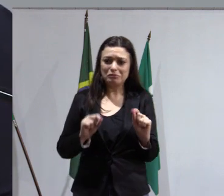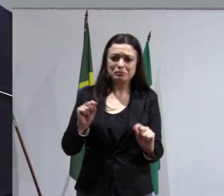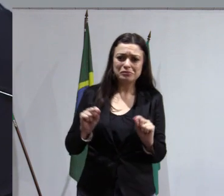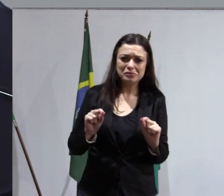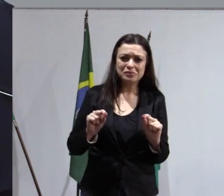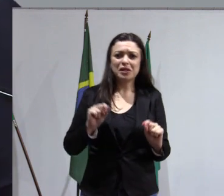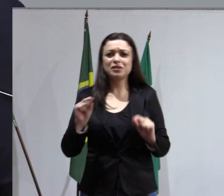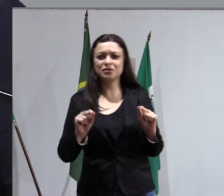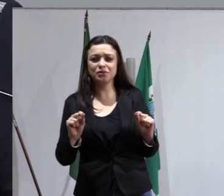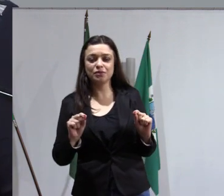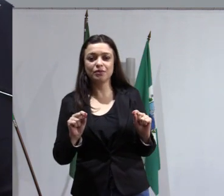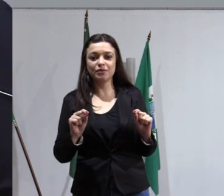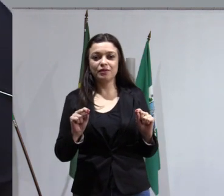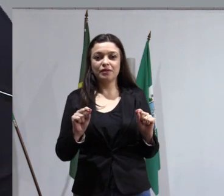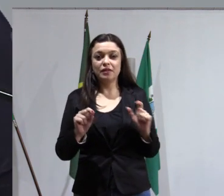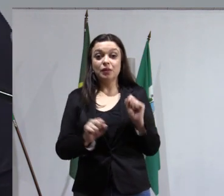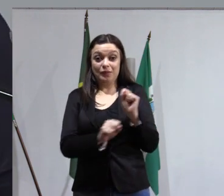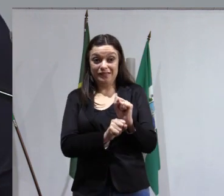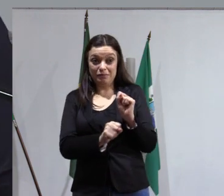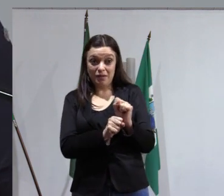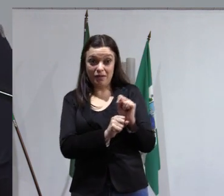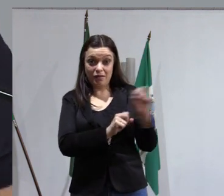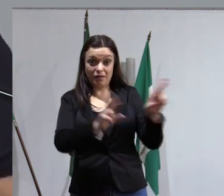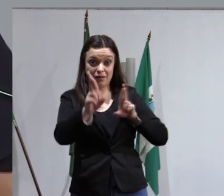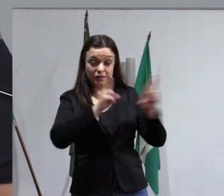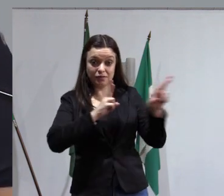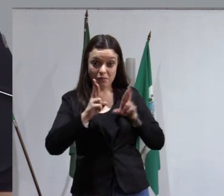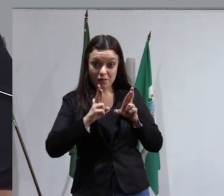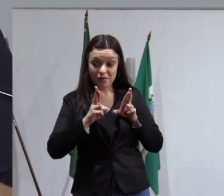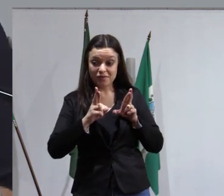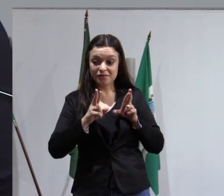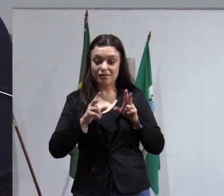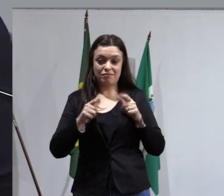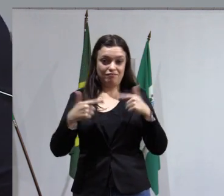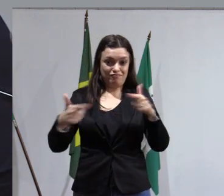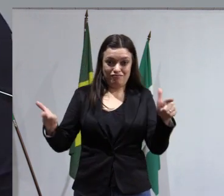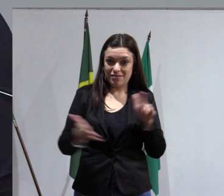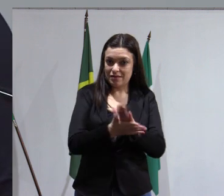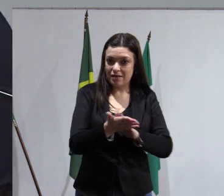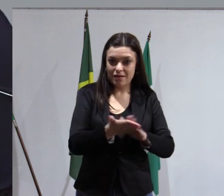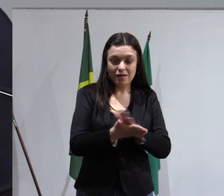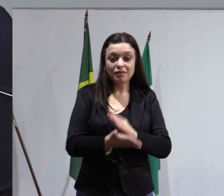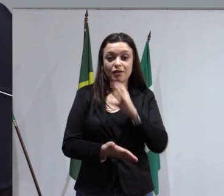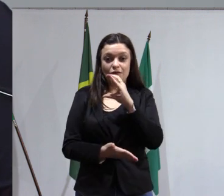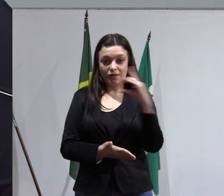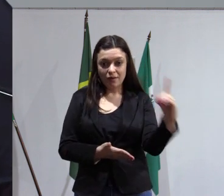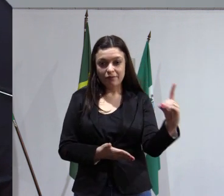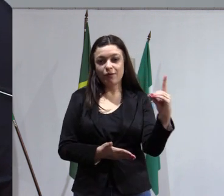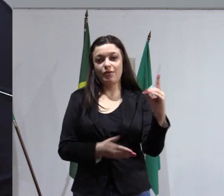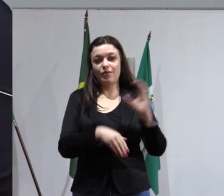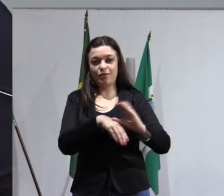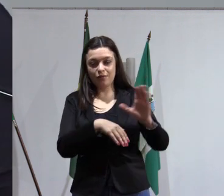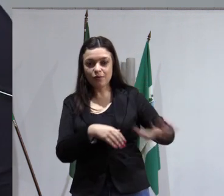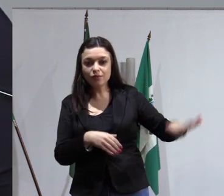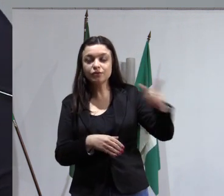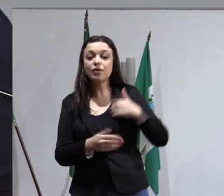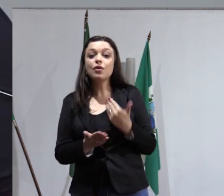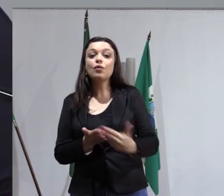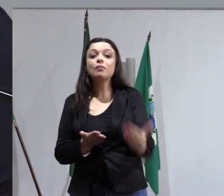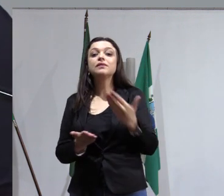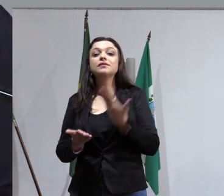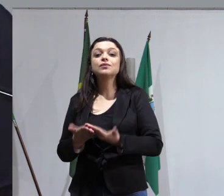isso? Falei, então tá. Então, enquanto eu esperava a resposta dos nossos colegas, né, coordenadores e coordenadoras, eu comecei a